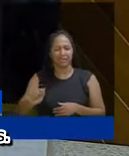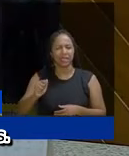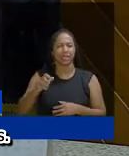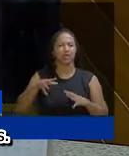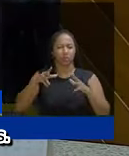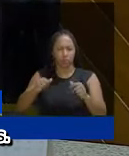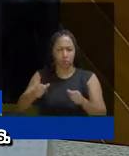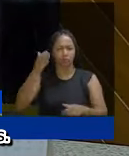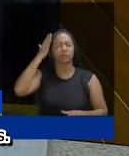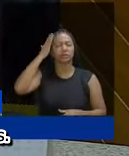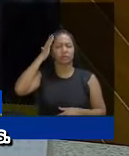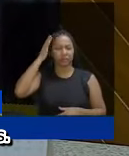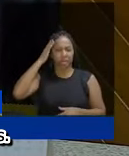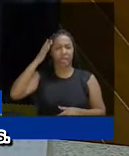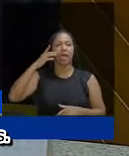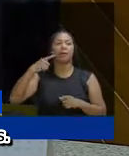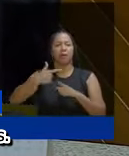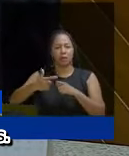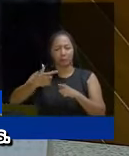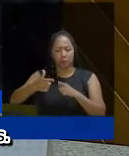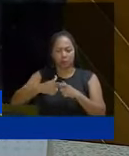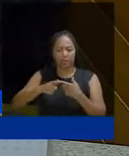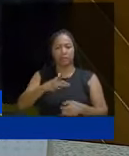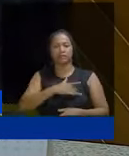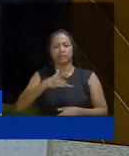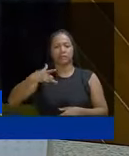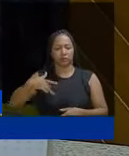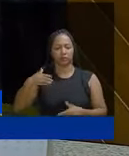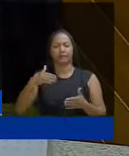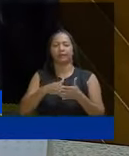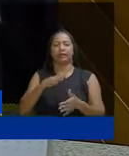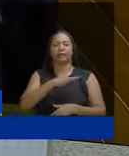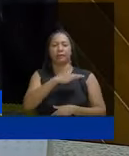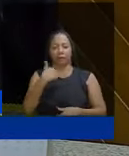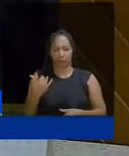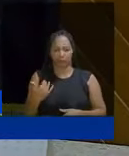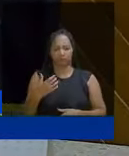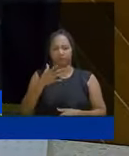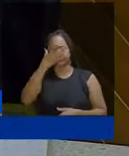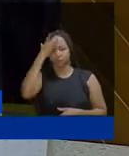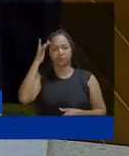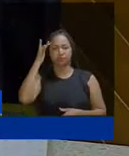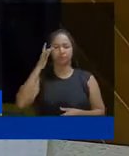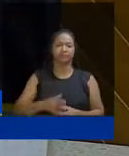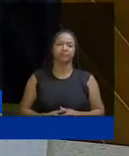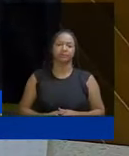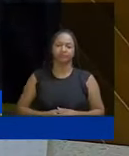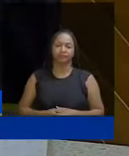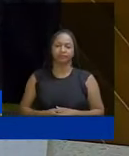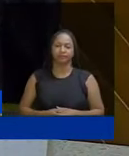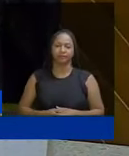sabem causa muitos problemas de saúde e até mortes. Permanece o foco no juiz Carlos Fernandes.